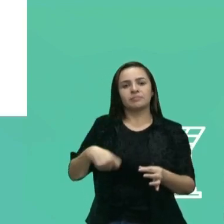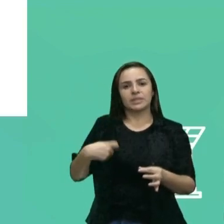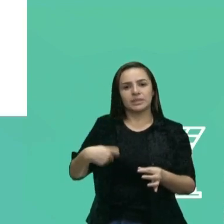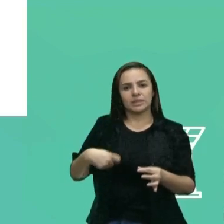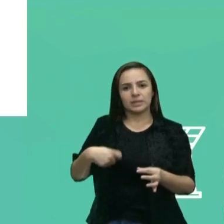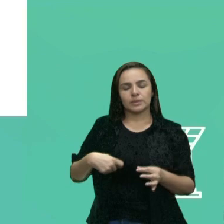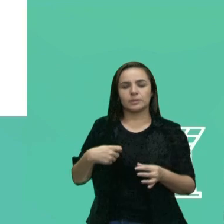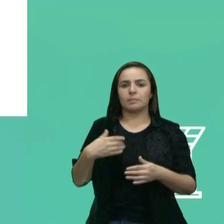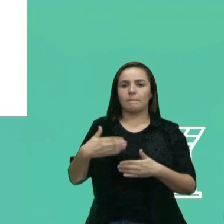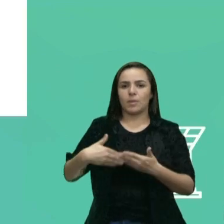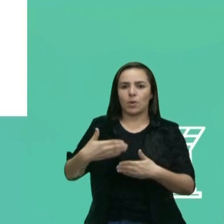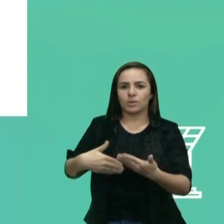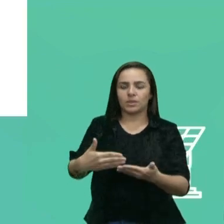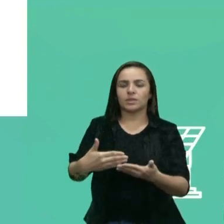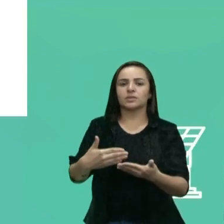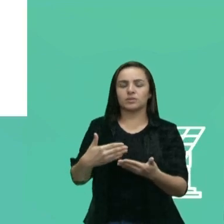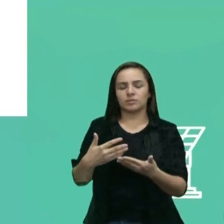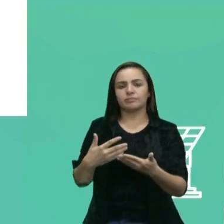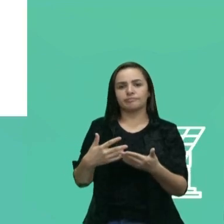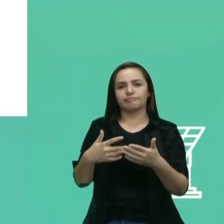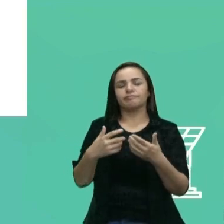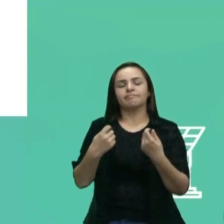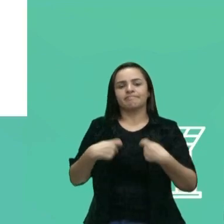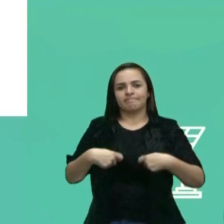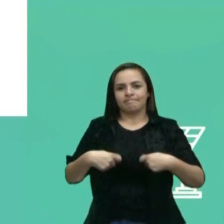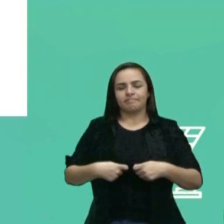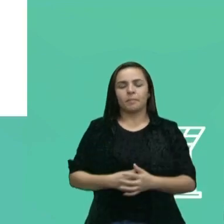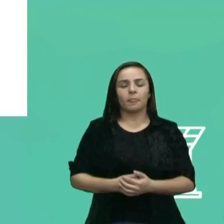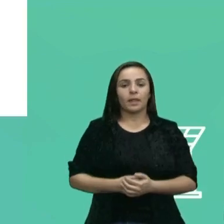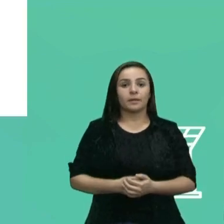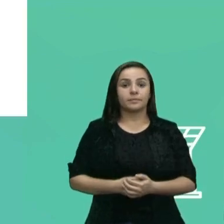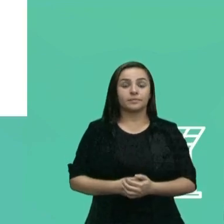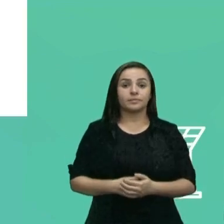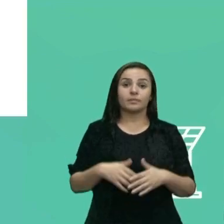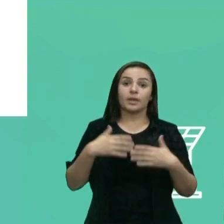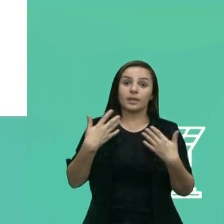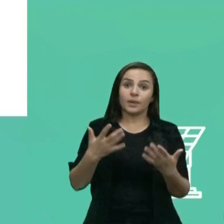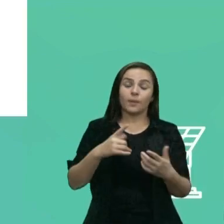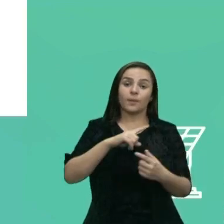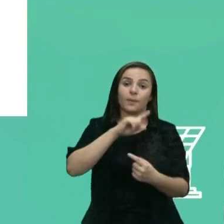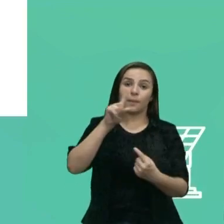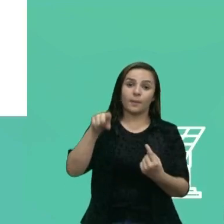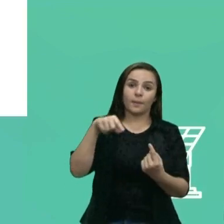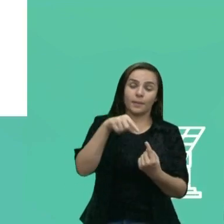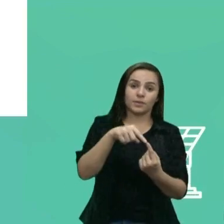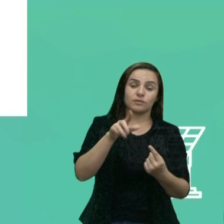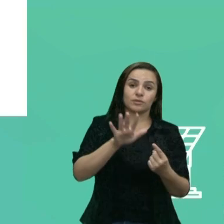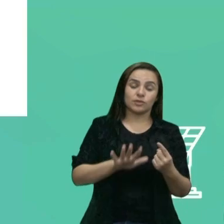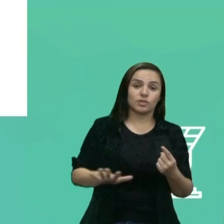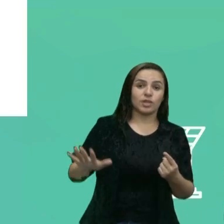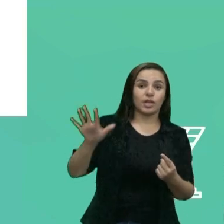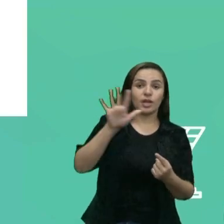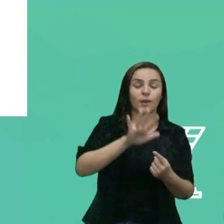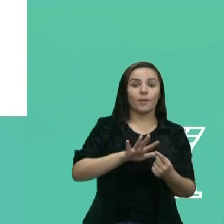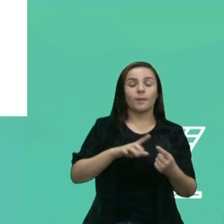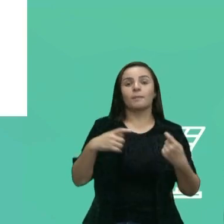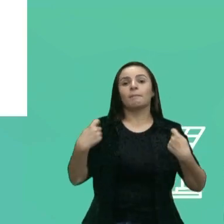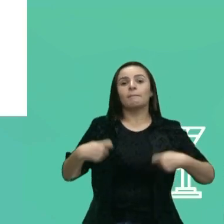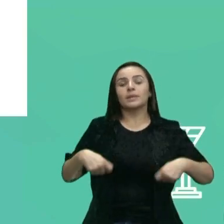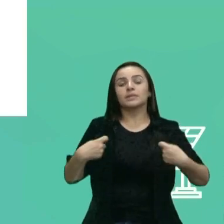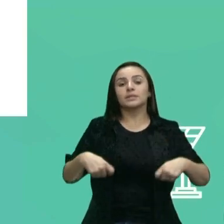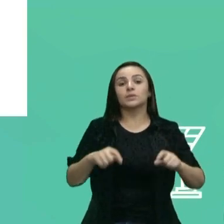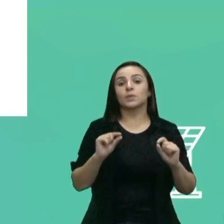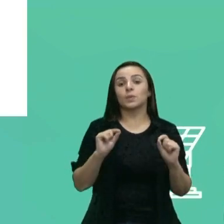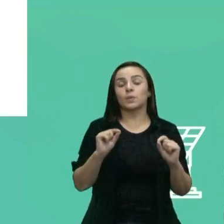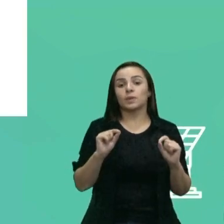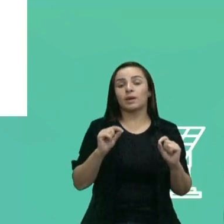de processos de conformação ou shaping. Então, dentro desse grande objetivo geral, cabem objetivos específicos,